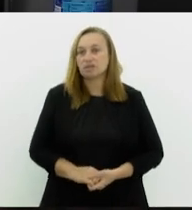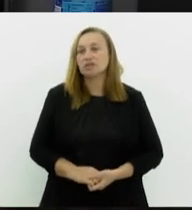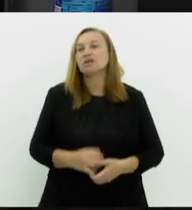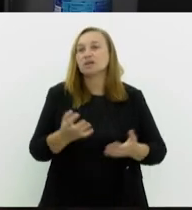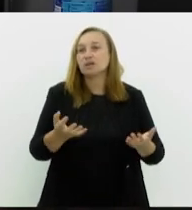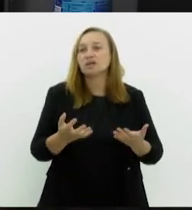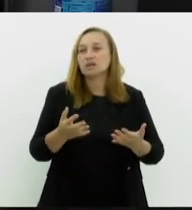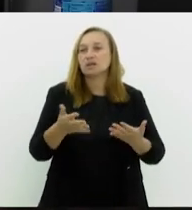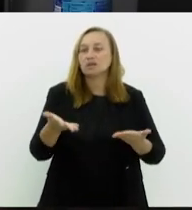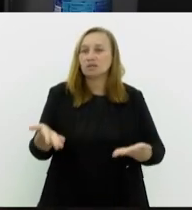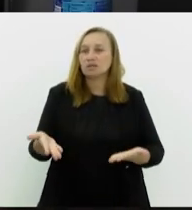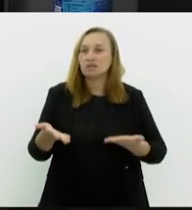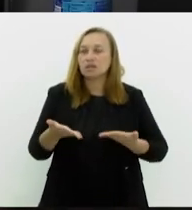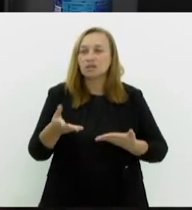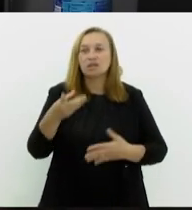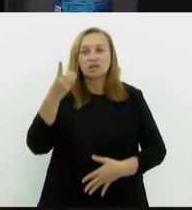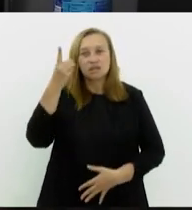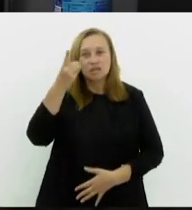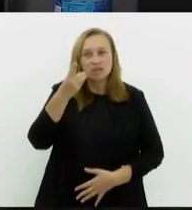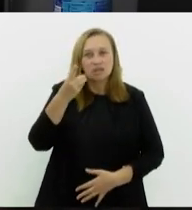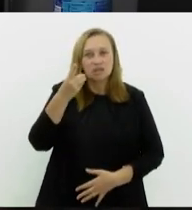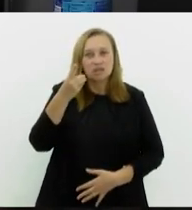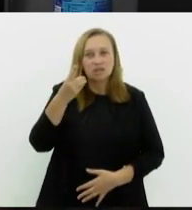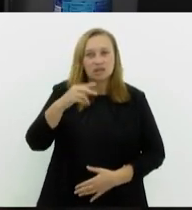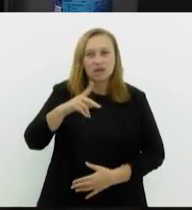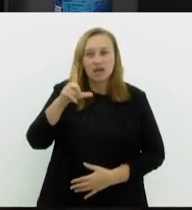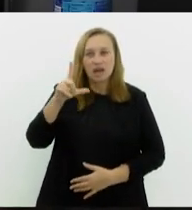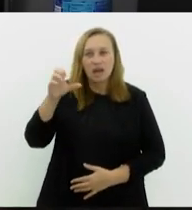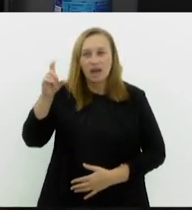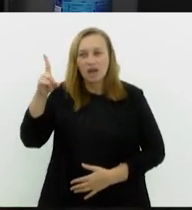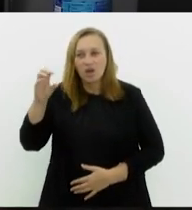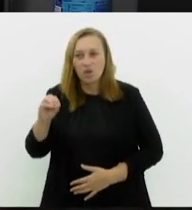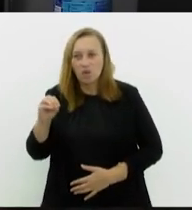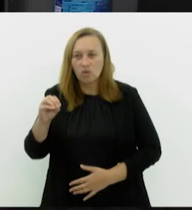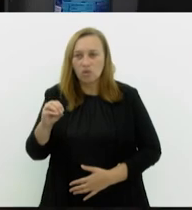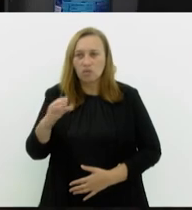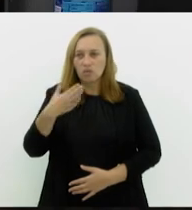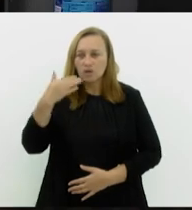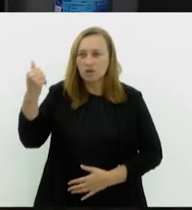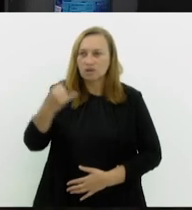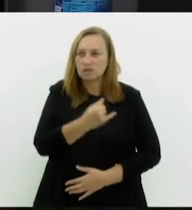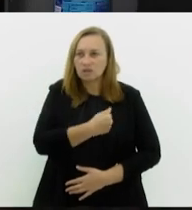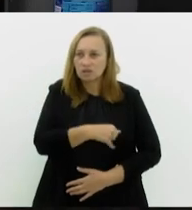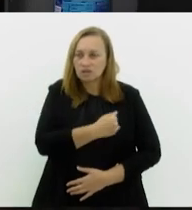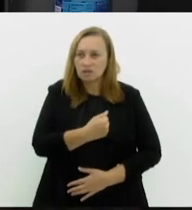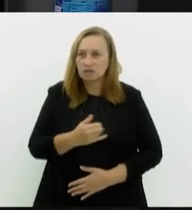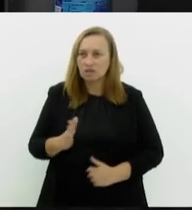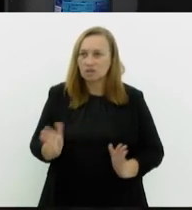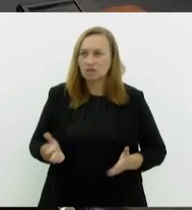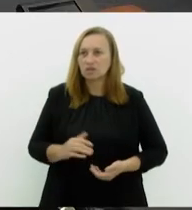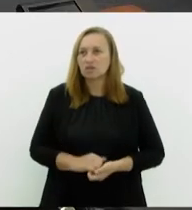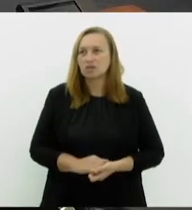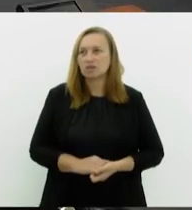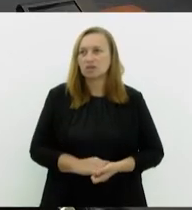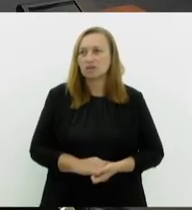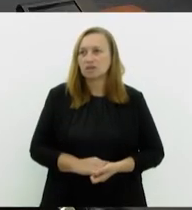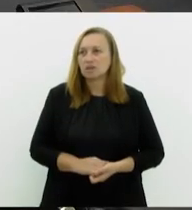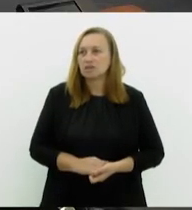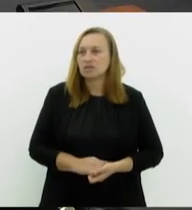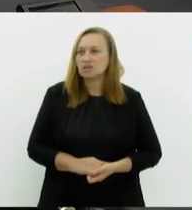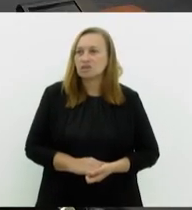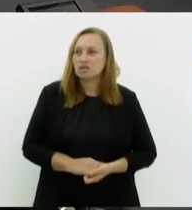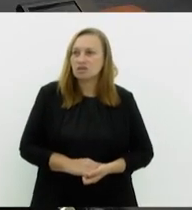quero aqui chamar o novo orador, Léo Vieira, o melhor de São João de Meriti agora. Tá, Léo?